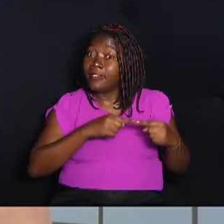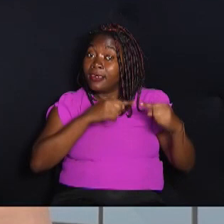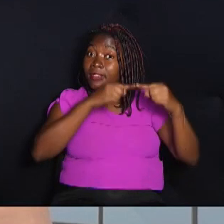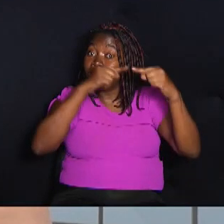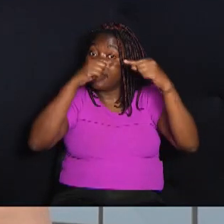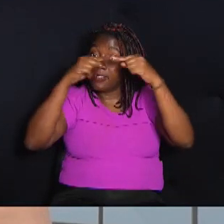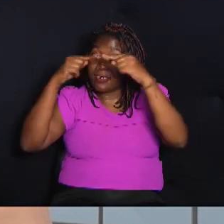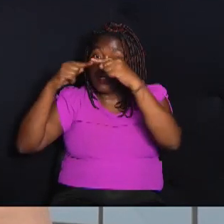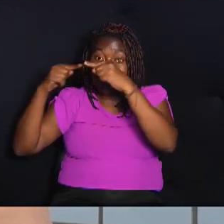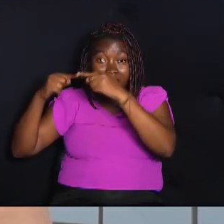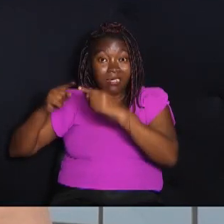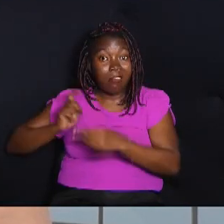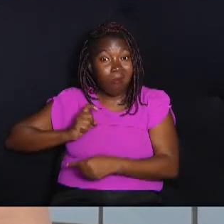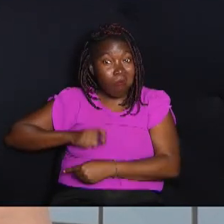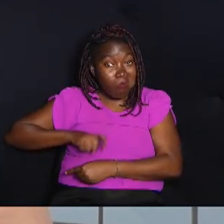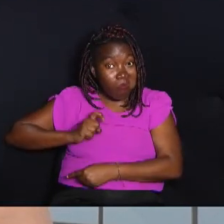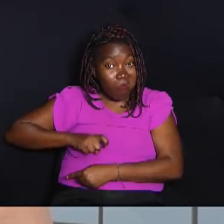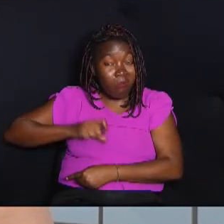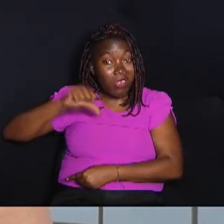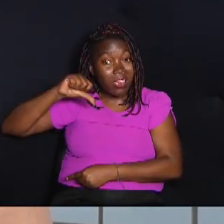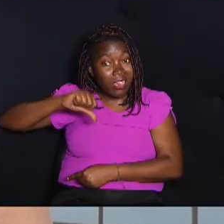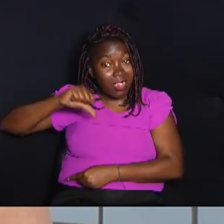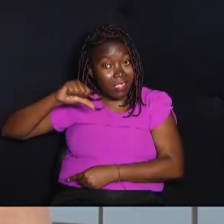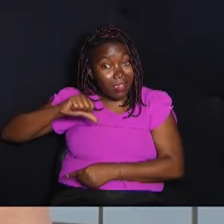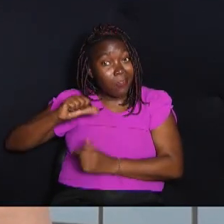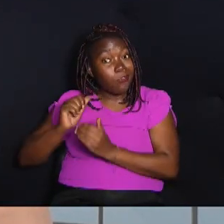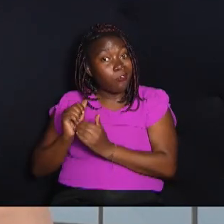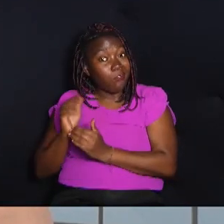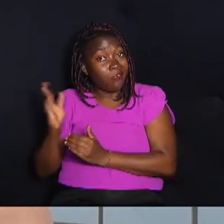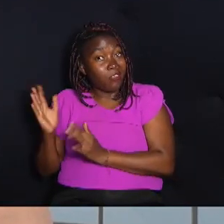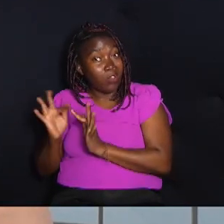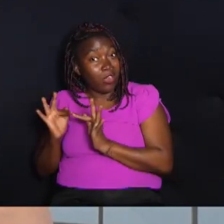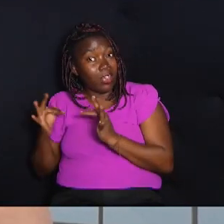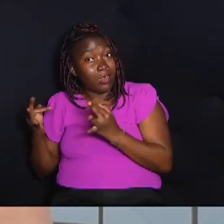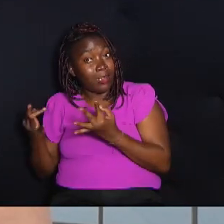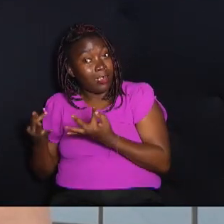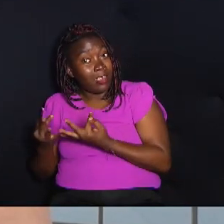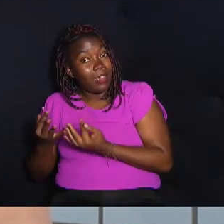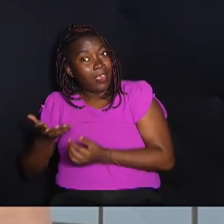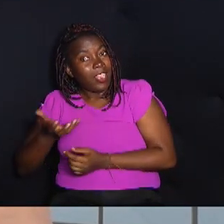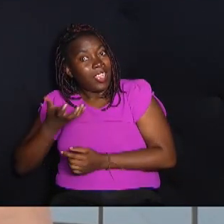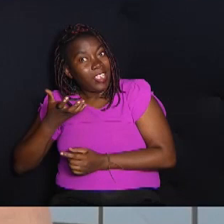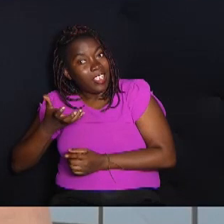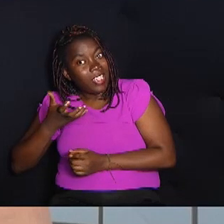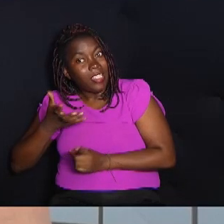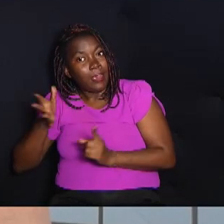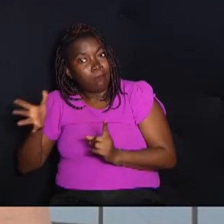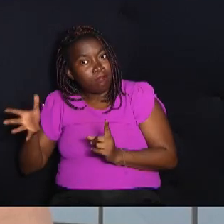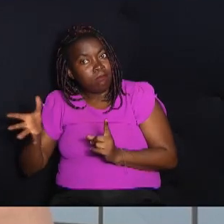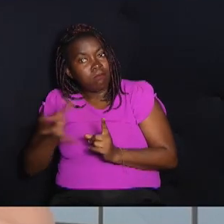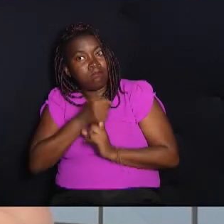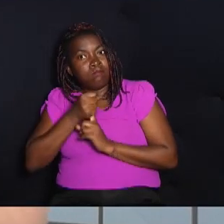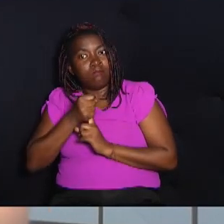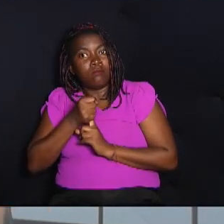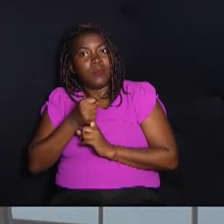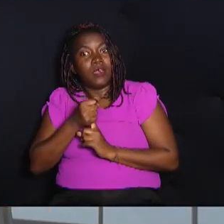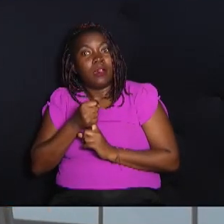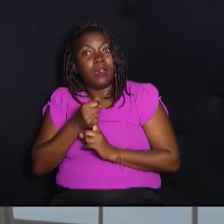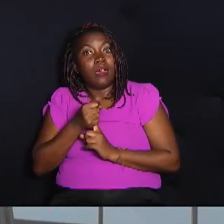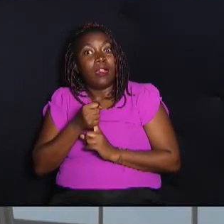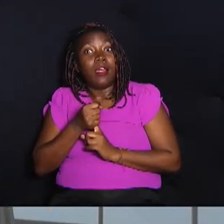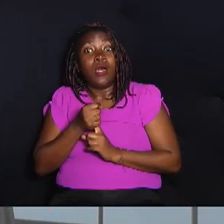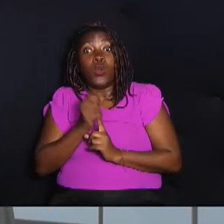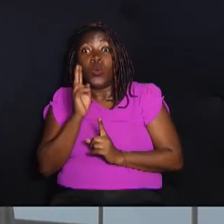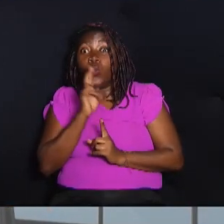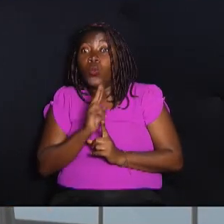muito perversa fora, né, da família, que quer cooptar os adolescentes e sempre